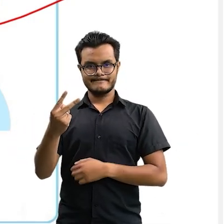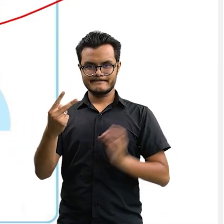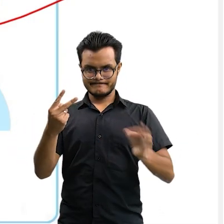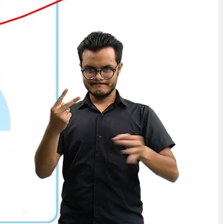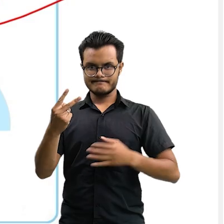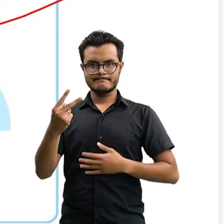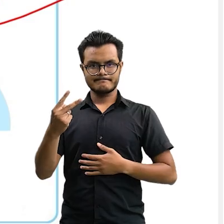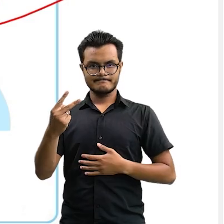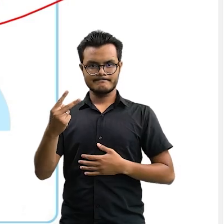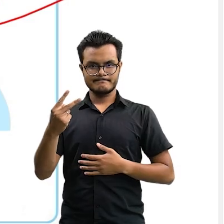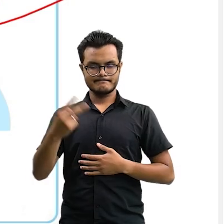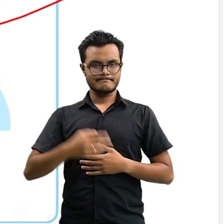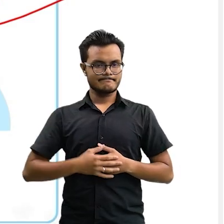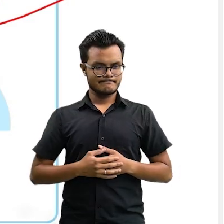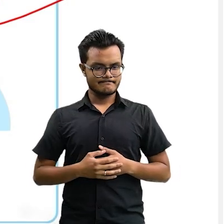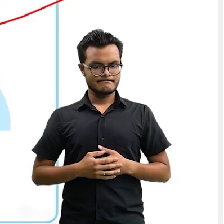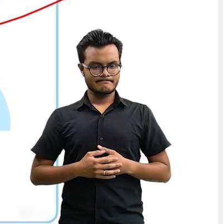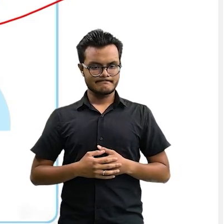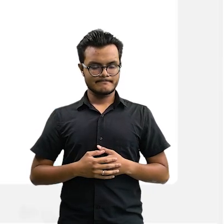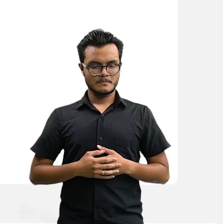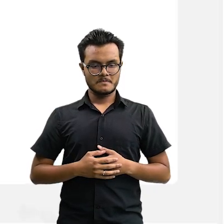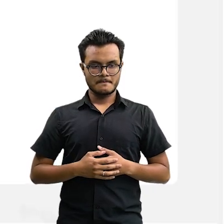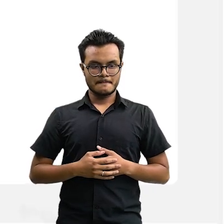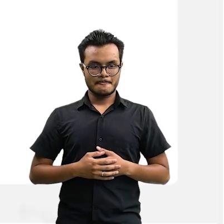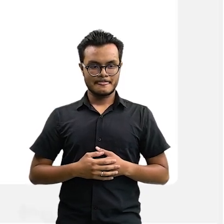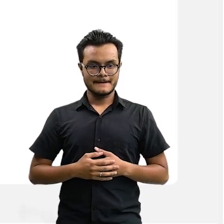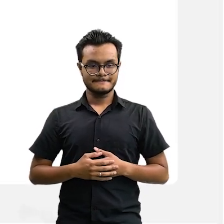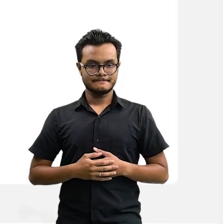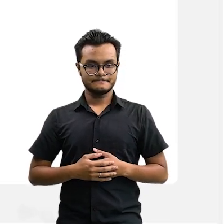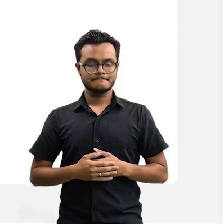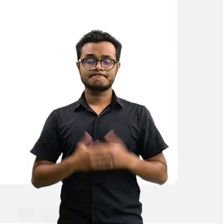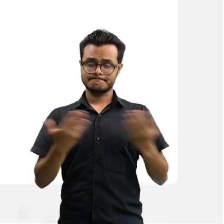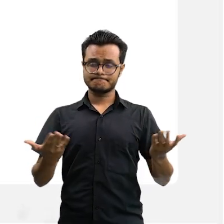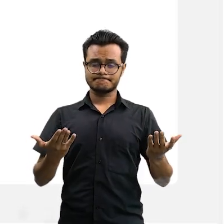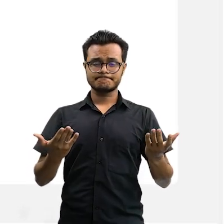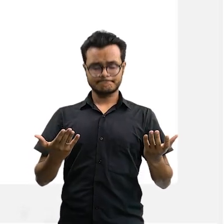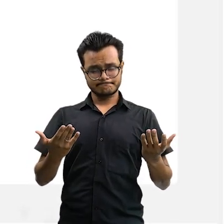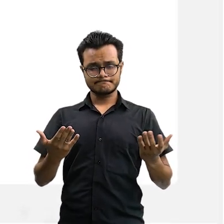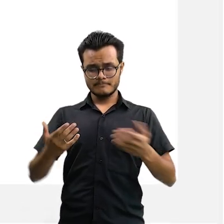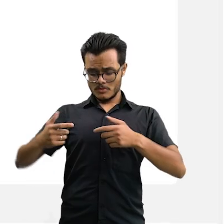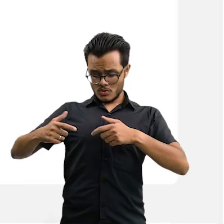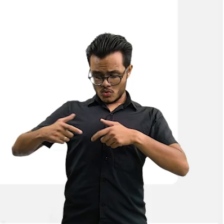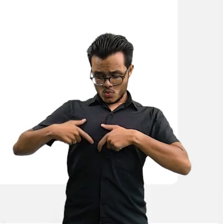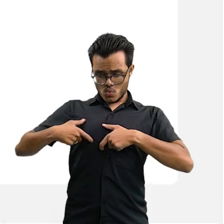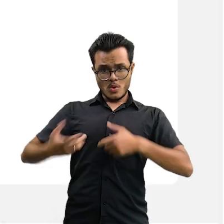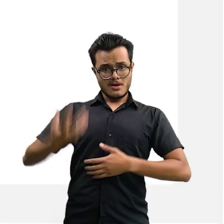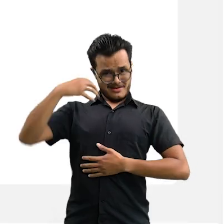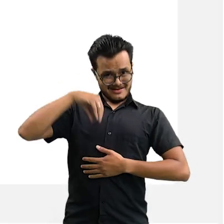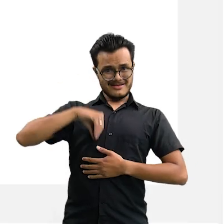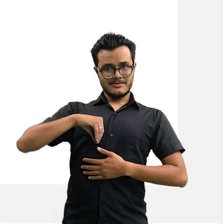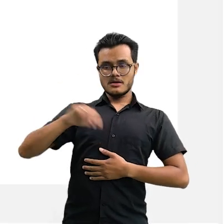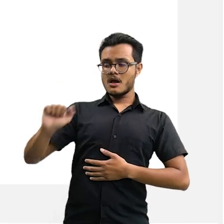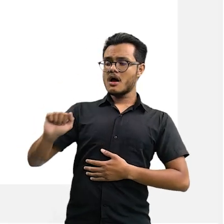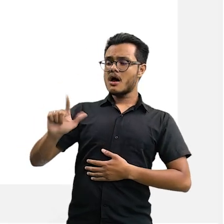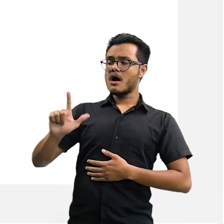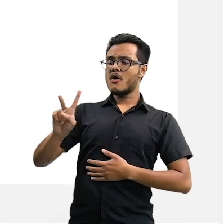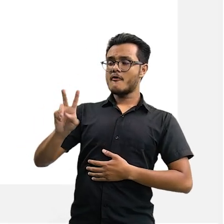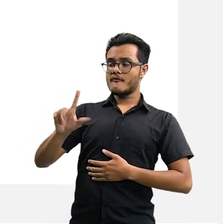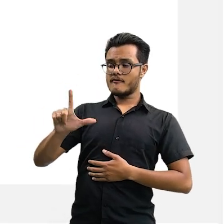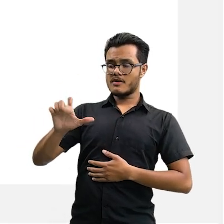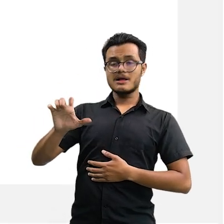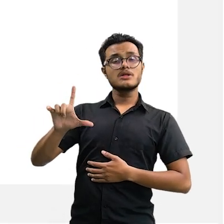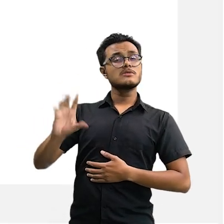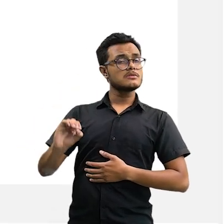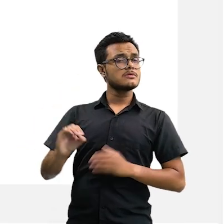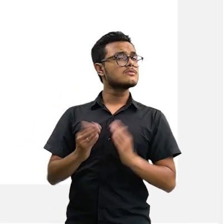Oxigênio. Muito oxigênio, correto? E ao trazer muito oxigênio, é claro que a concentração desse